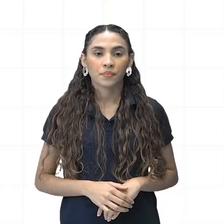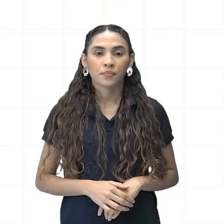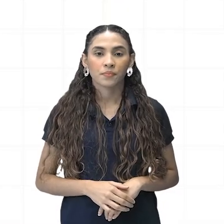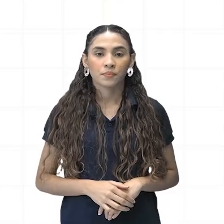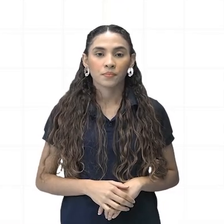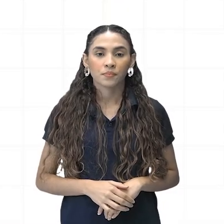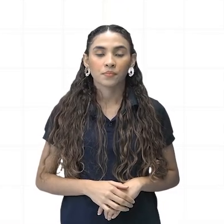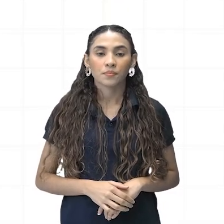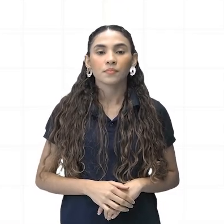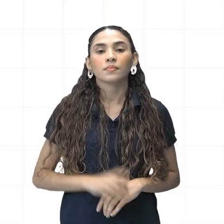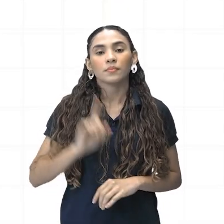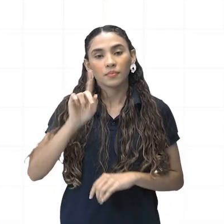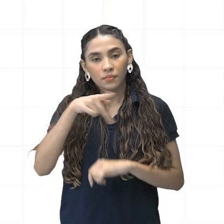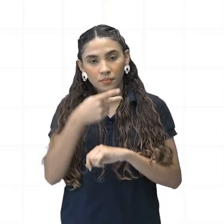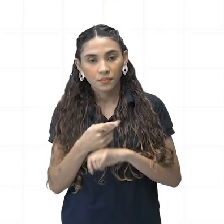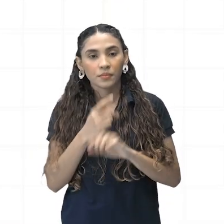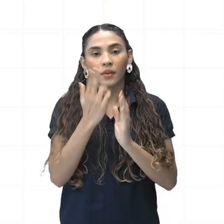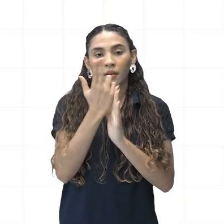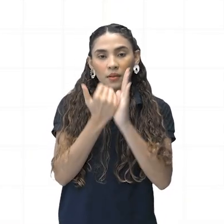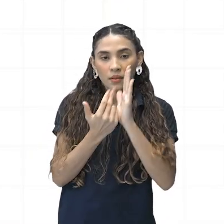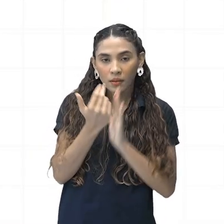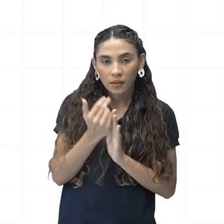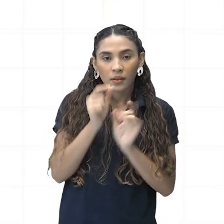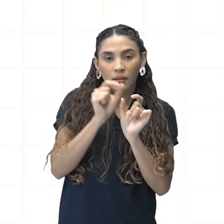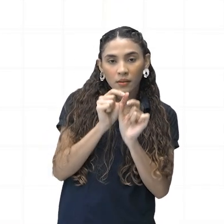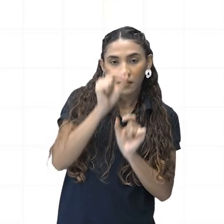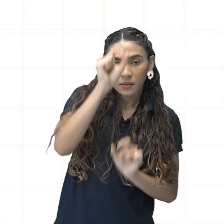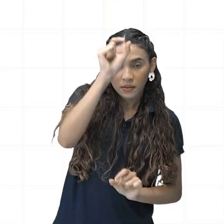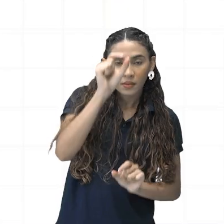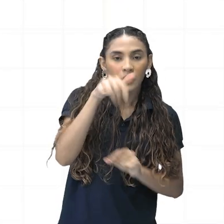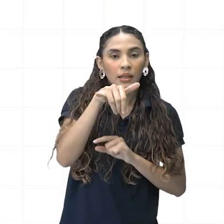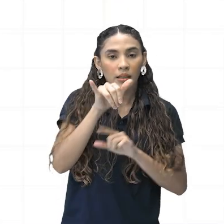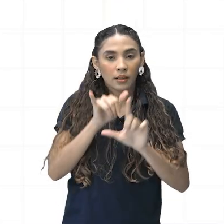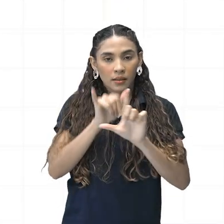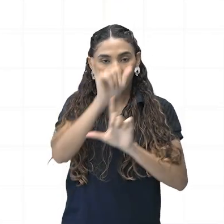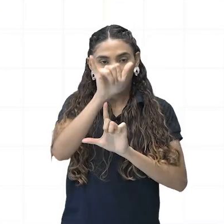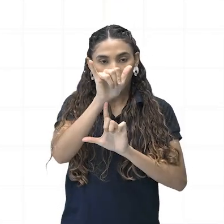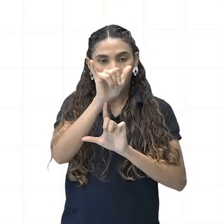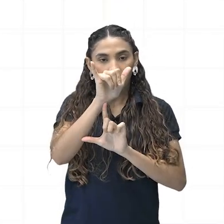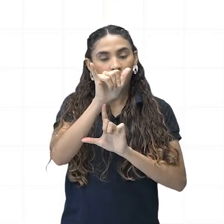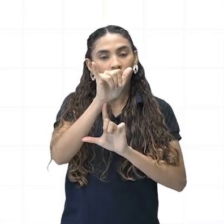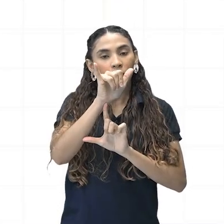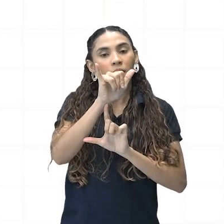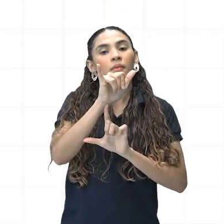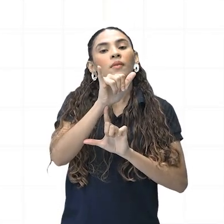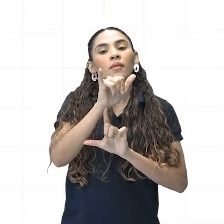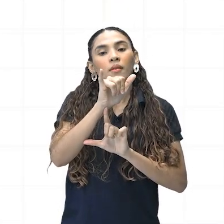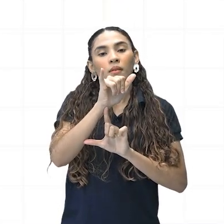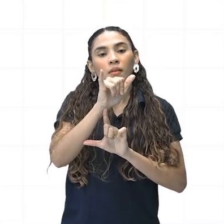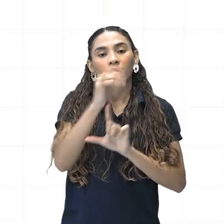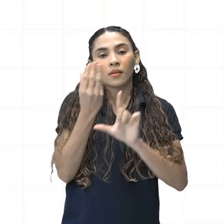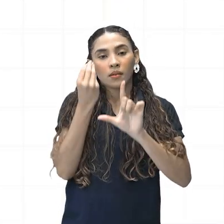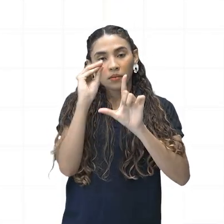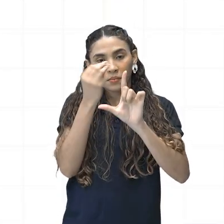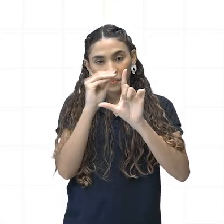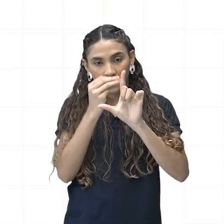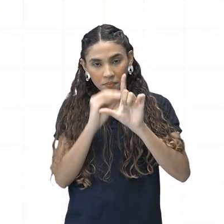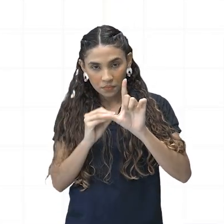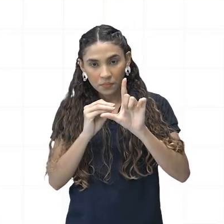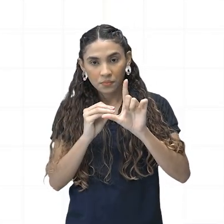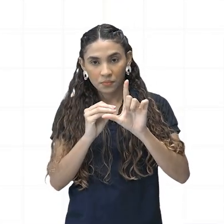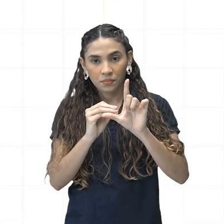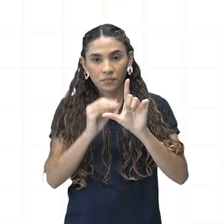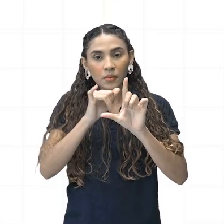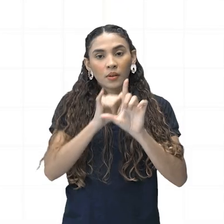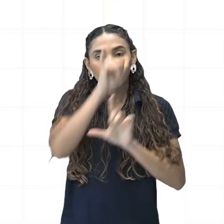No próximo passo, desenhe o eixo vertical, o eixo Y. Marque as frequências ao longo do eixo